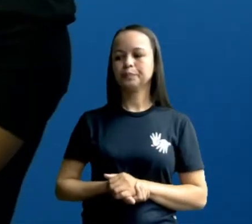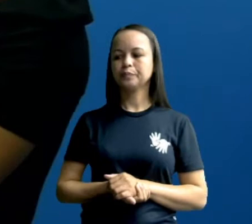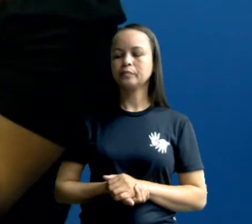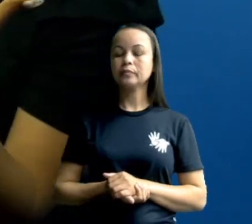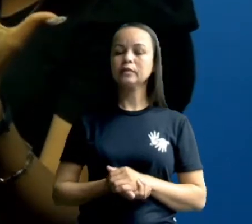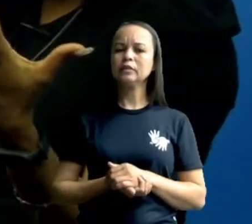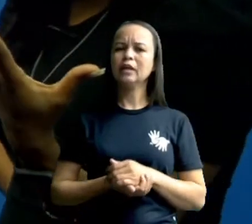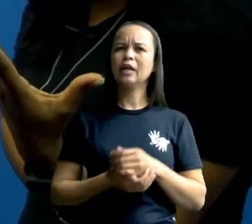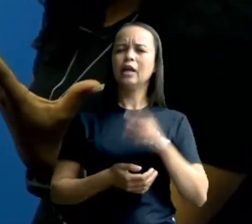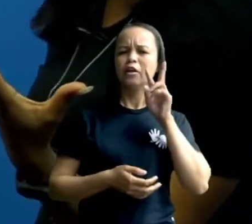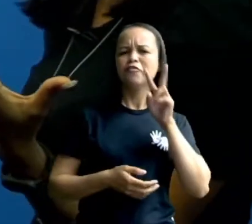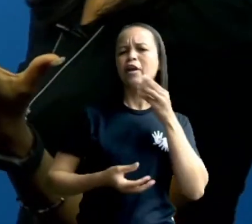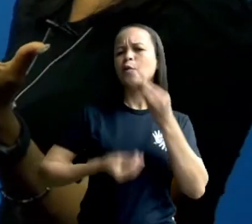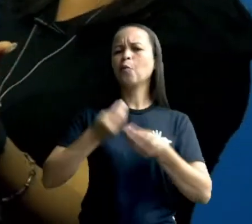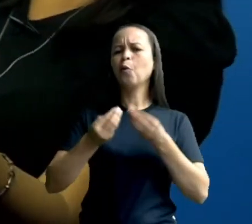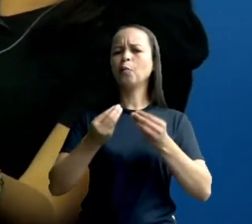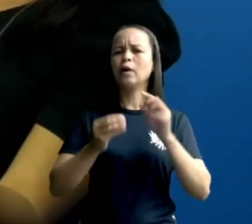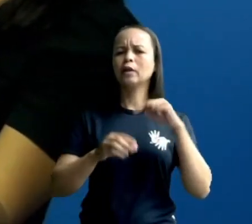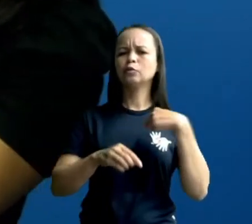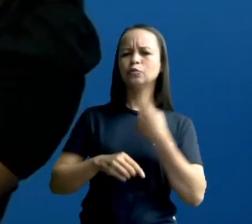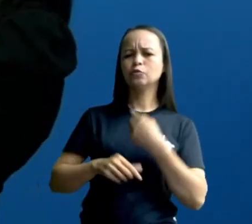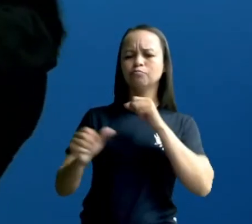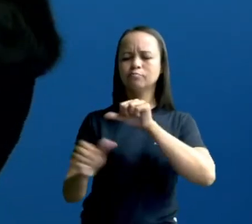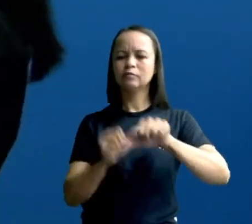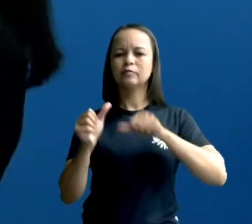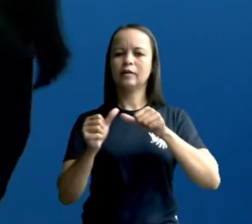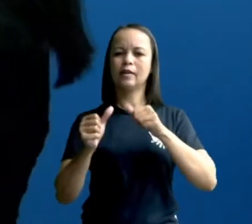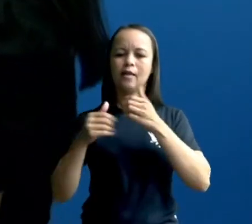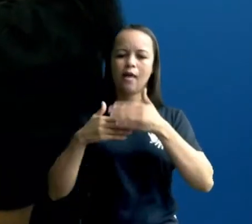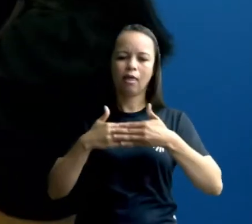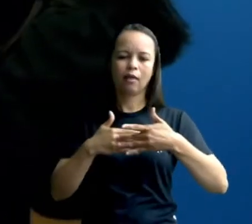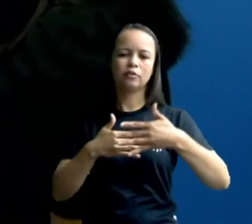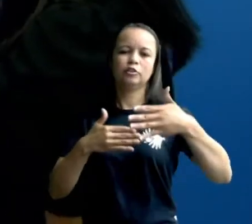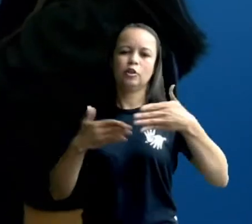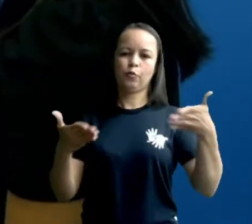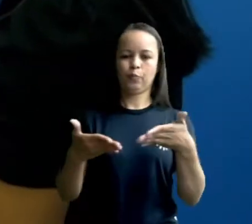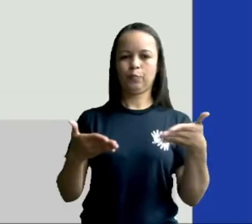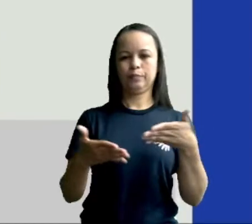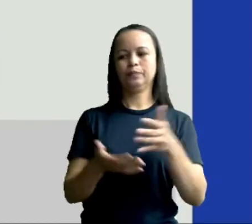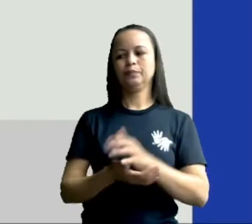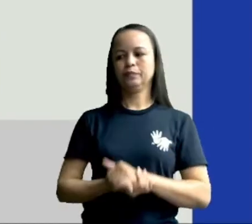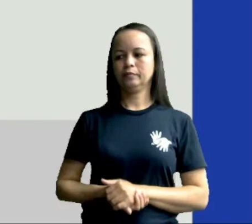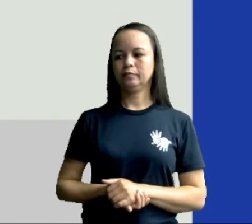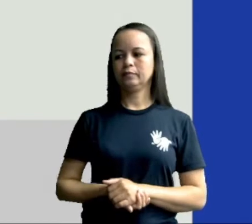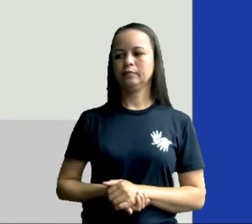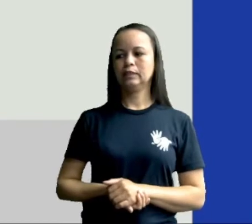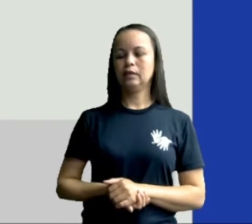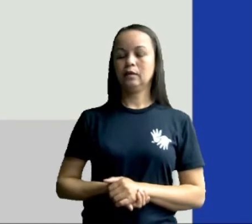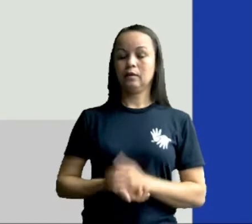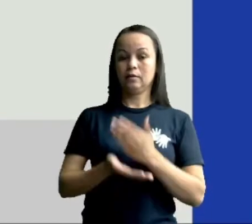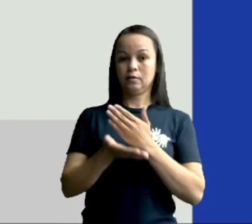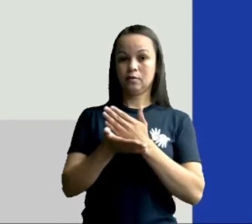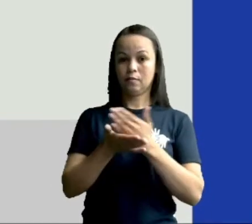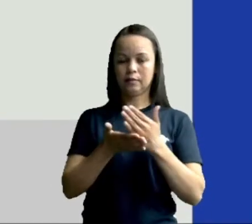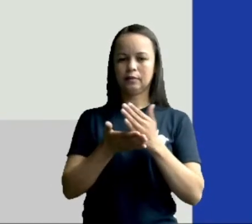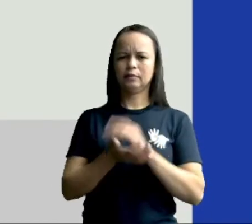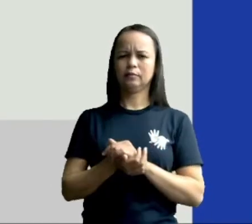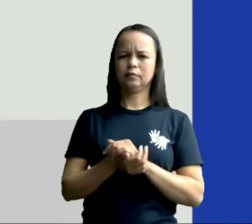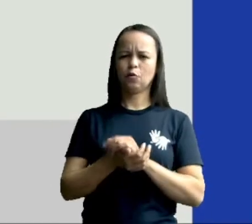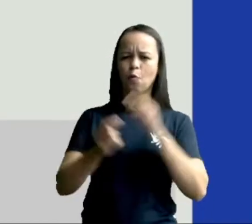que ela nos transformou, né, até os dias atuais. Vamos lá. Começando, o